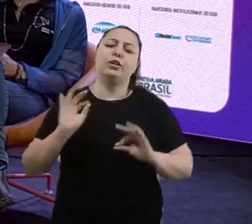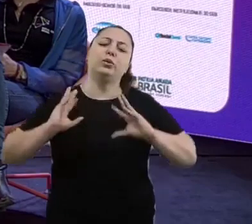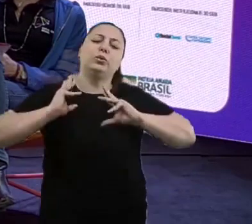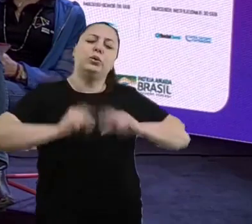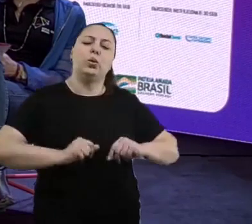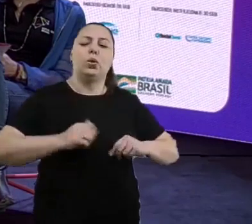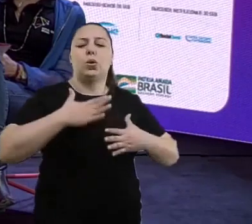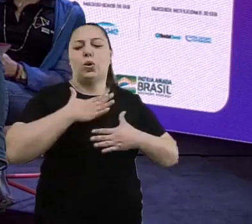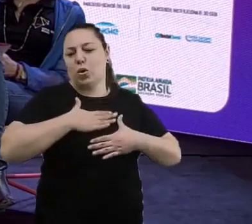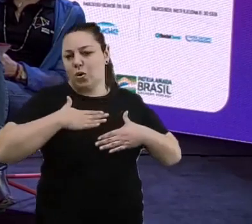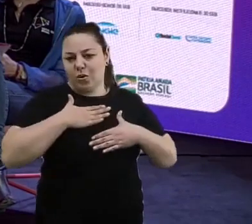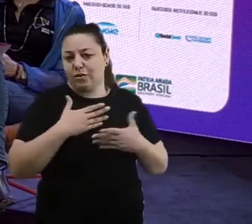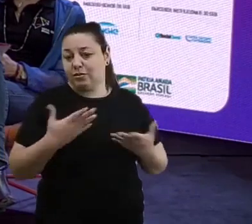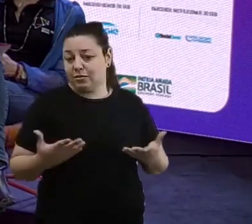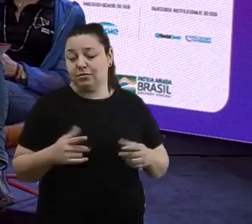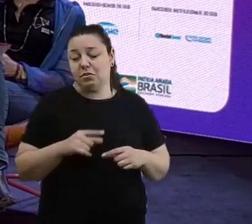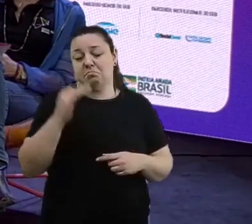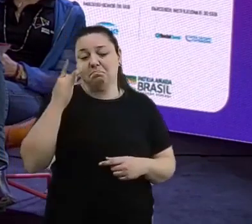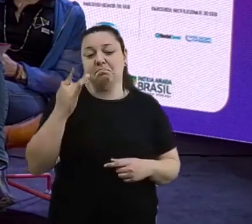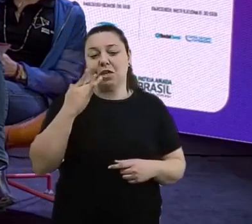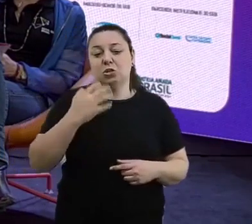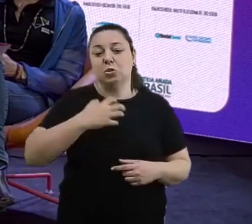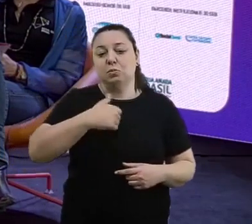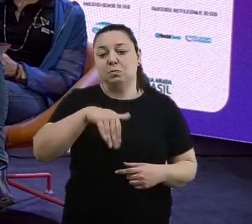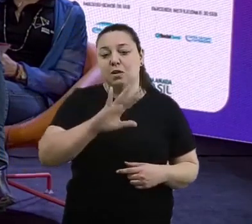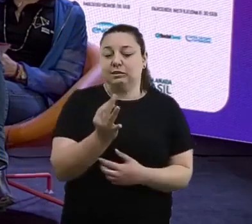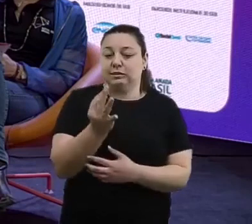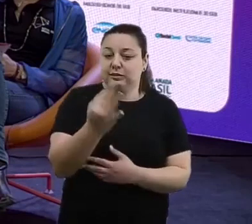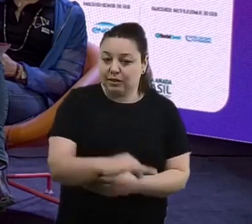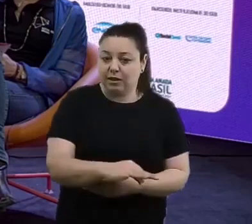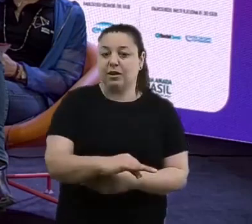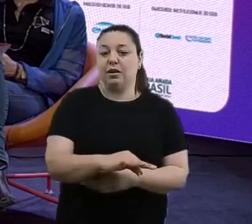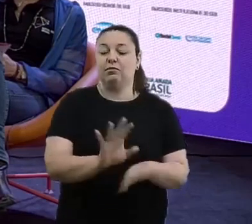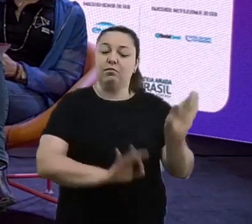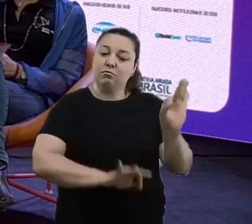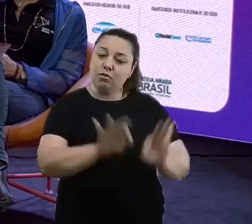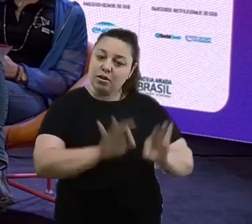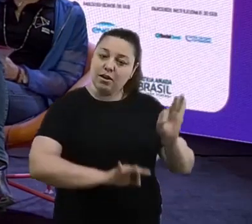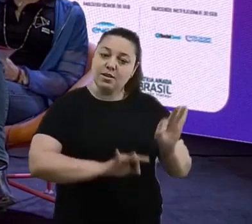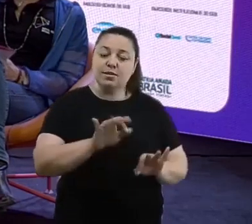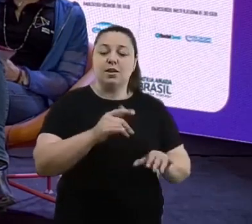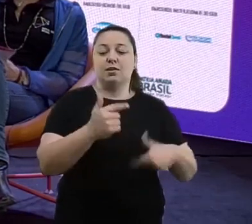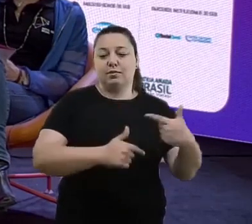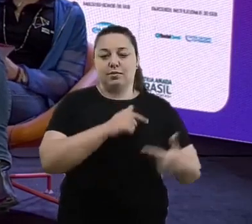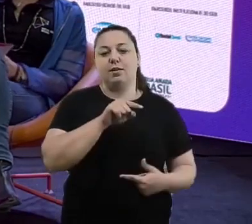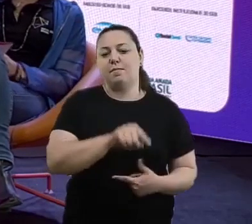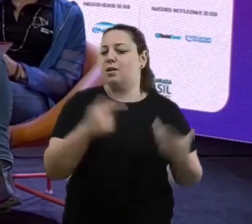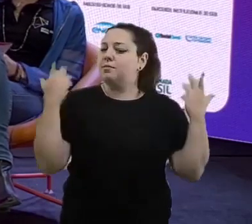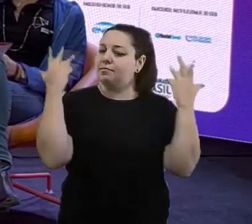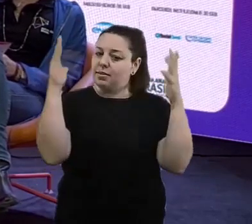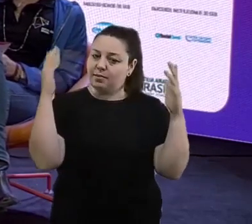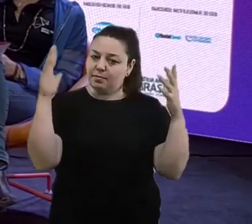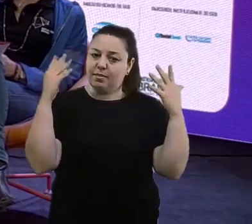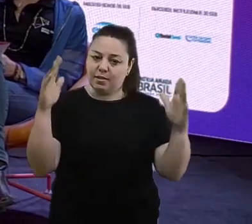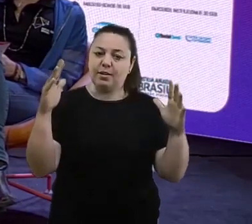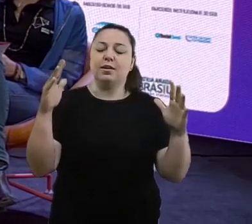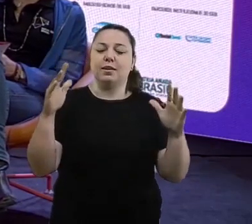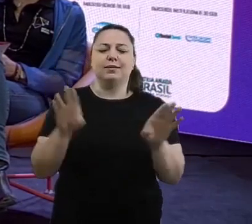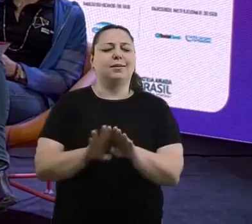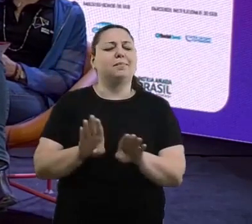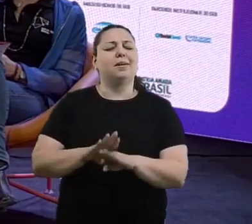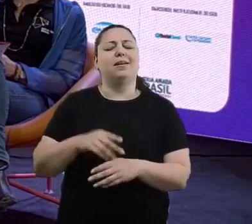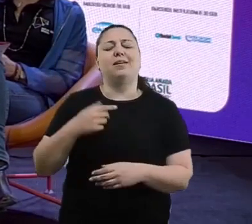alteração significativa nos abates de bovinos, se essa alteração implicava em risco do desabastecimento dessa